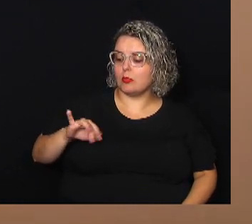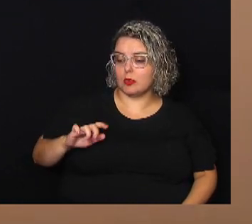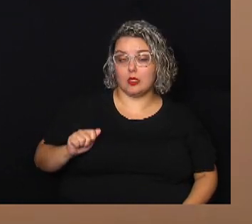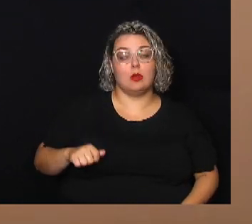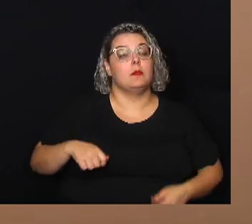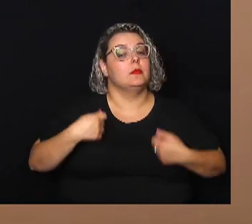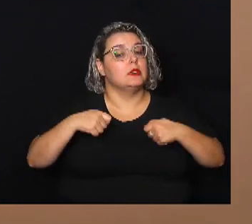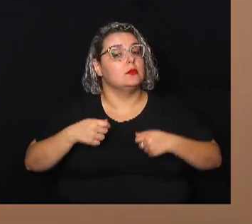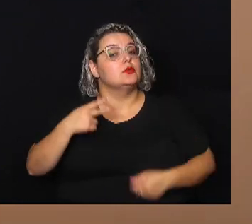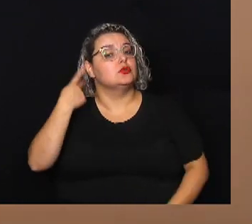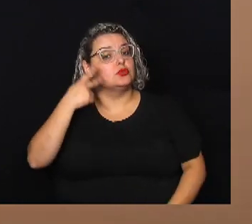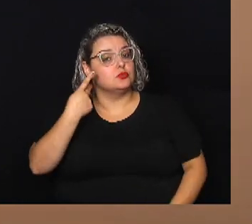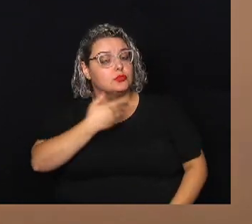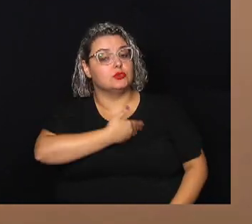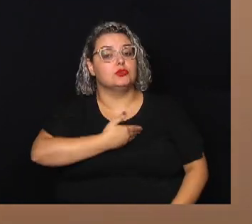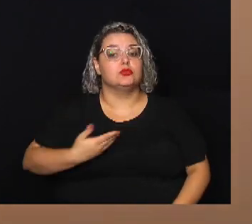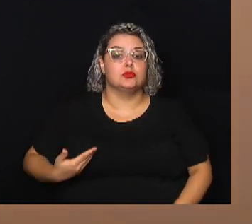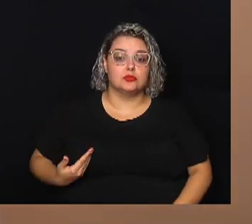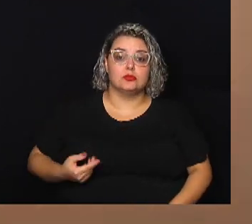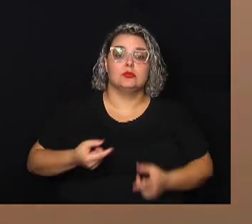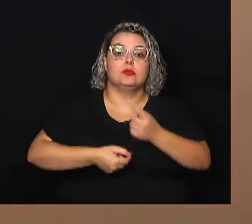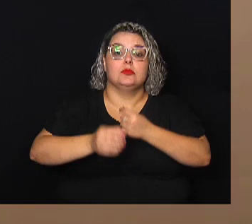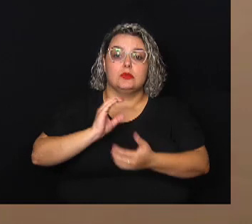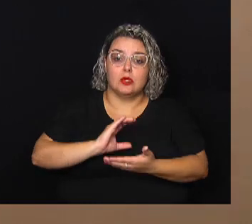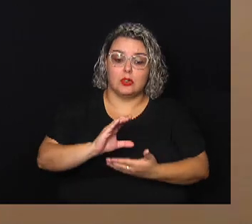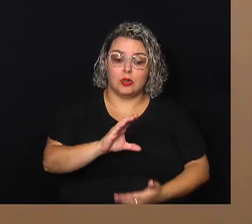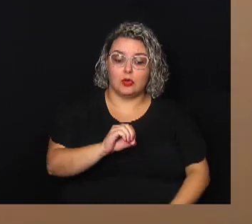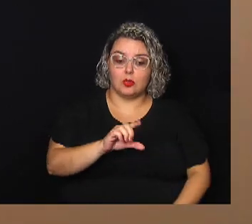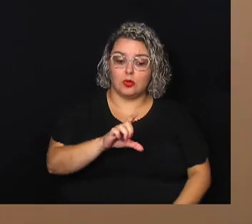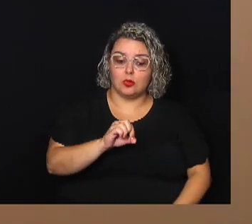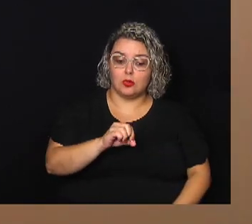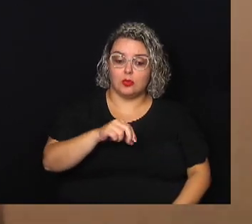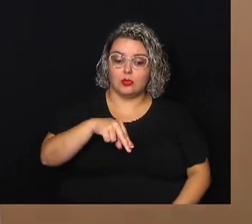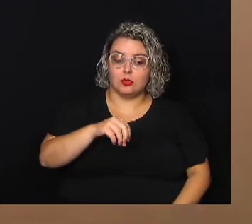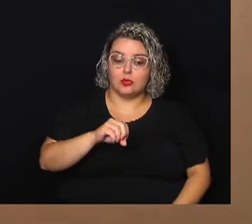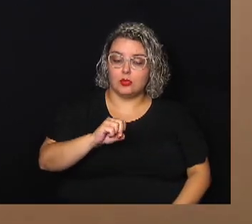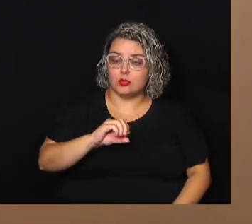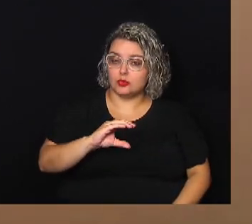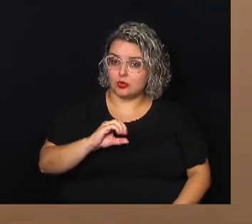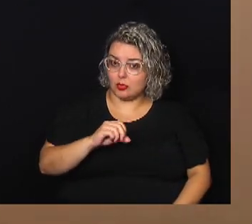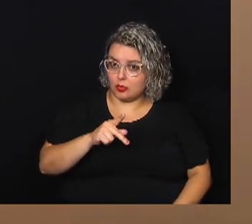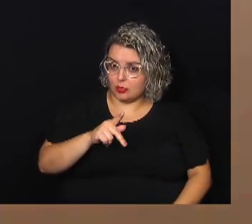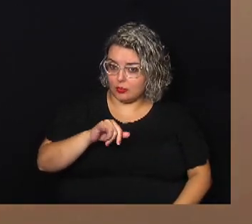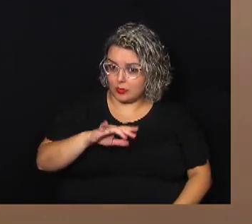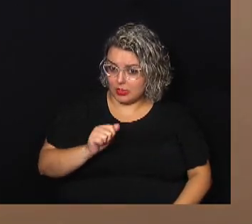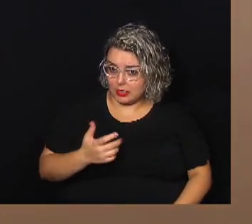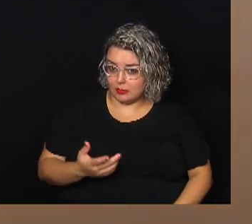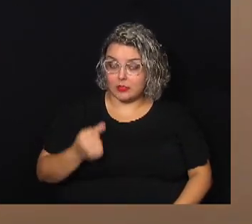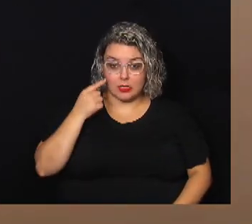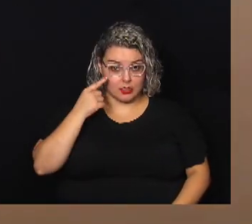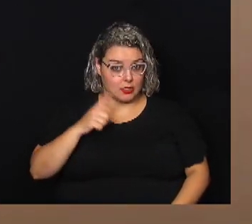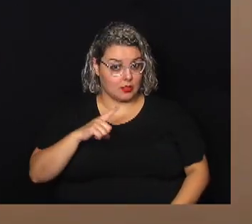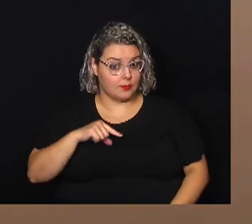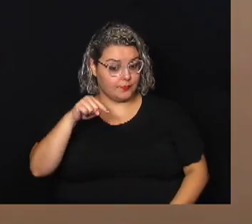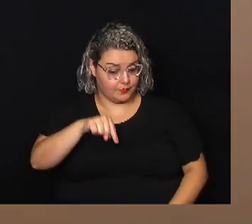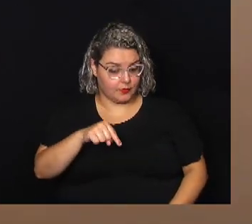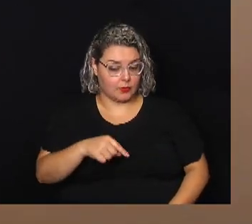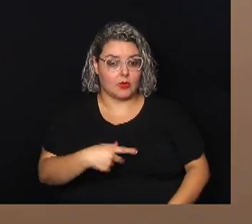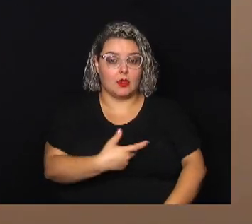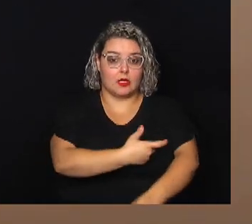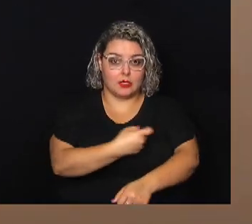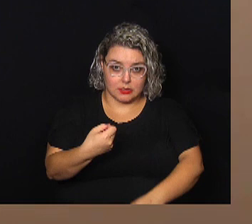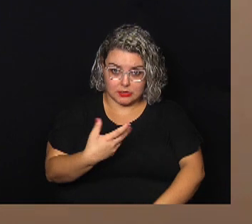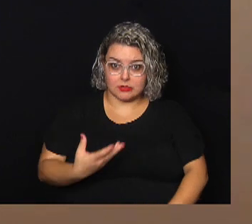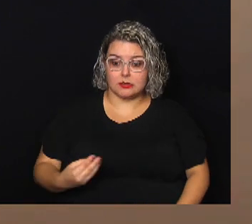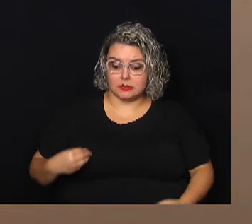façam investimento na colonoscopia. Para vocês terem uma ideia, a colonoscopia ela pode diminuir a